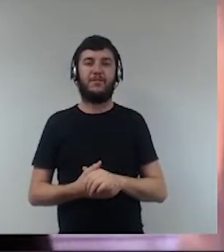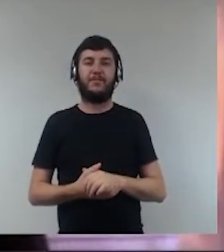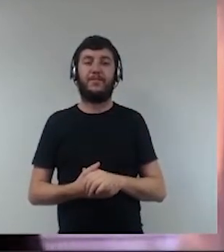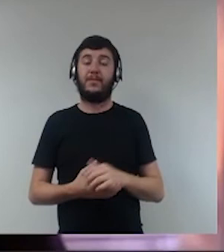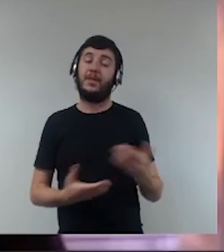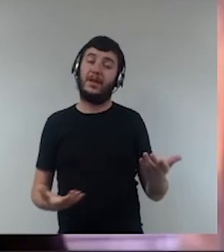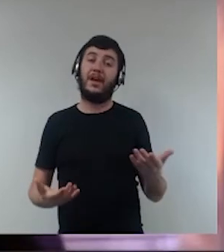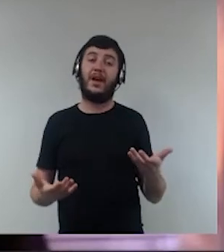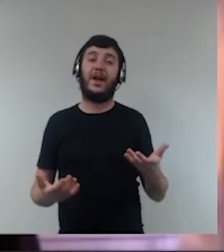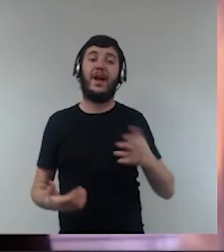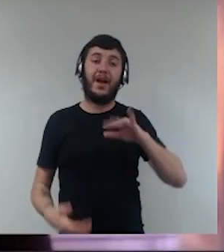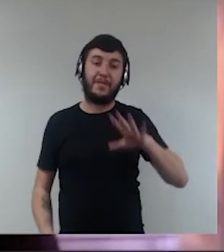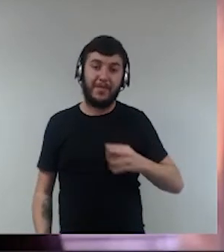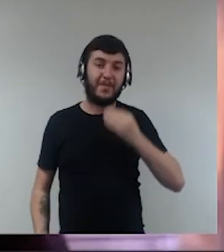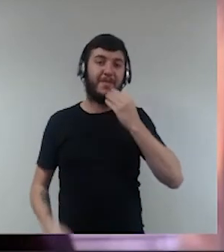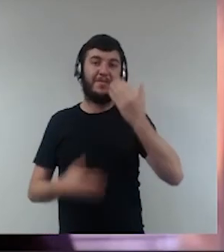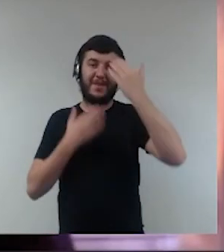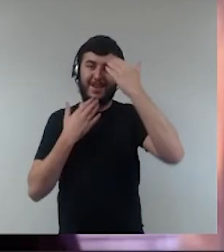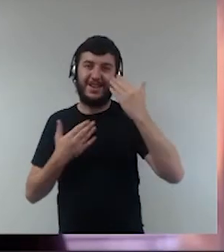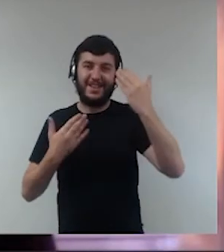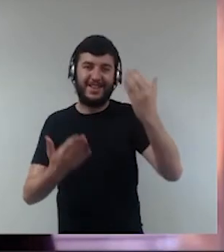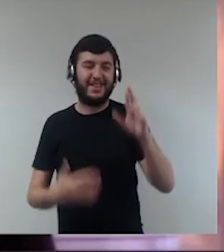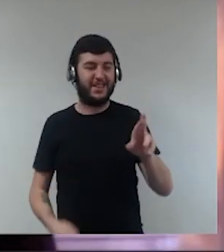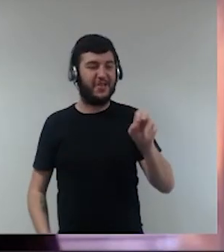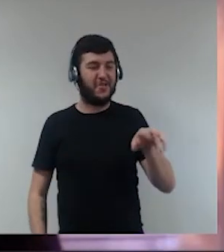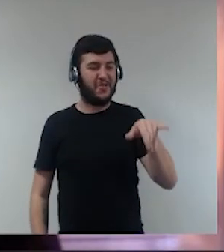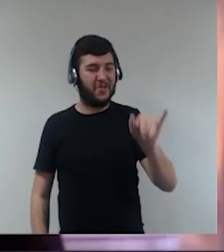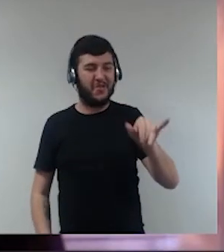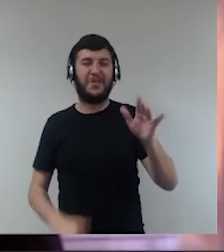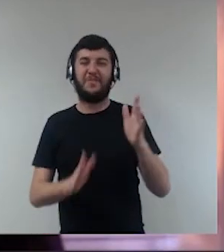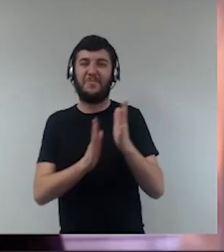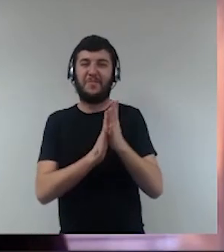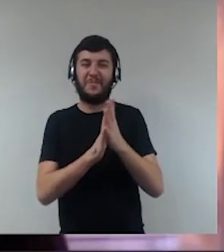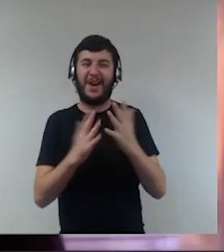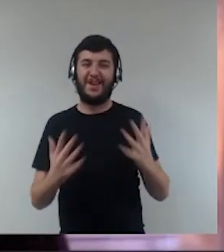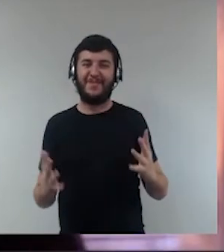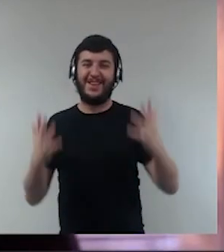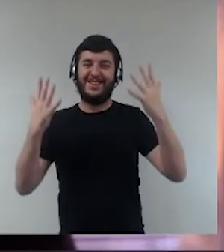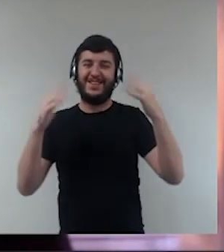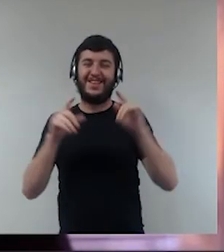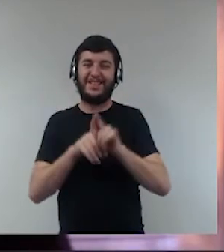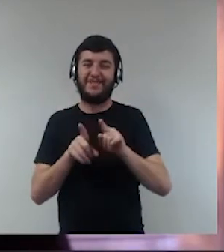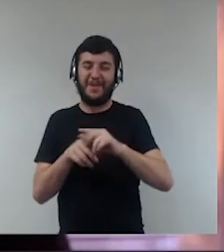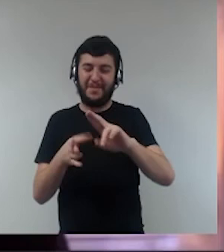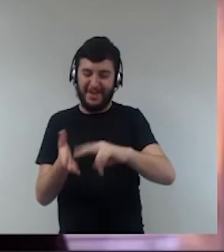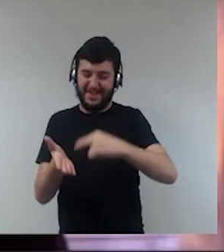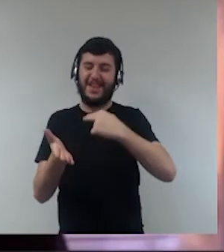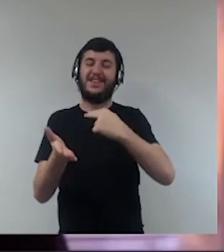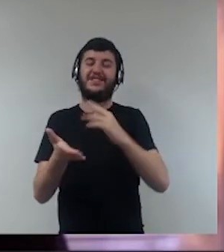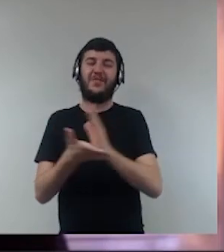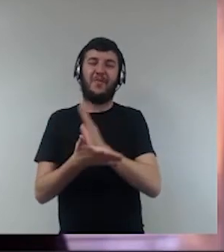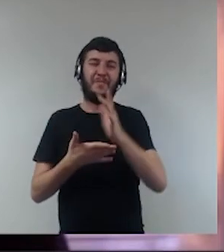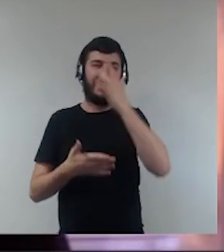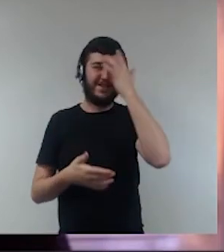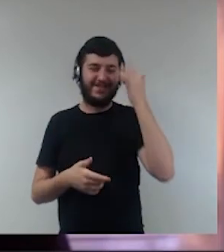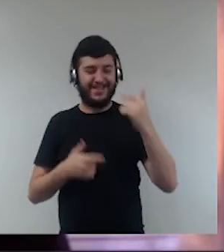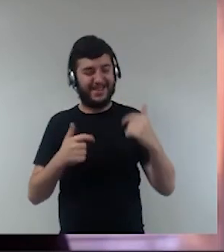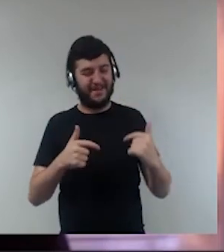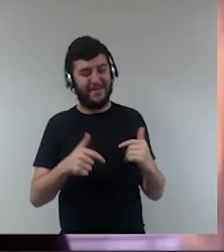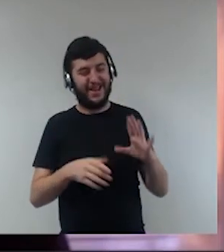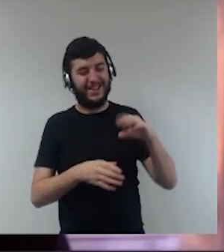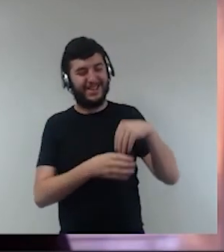o agradecimento que eu fiz ao Rony, parabenizá-lo. Inclusive, soube aqui, recebi uma mensagem de alguém da OAB dizendo que